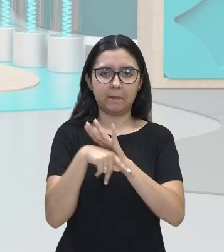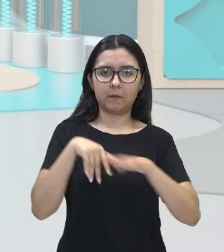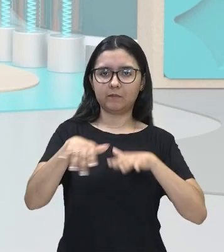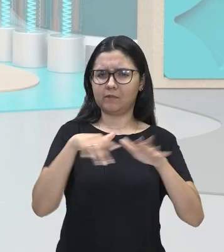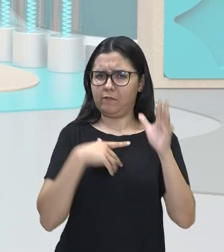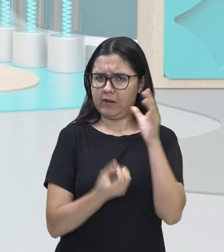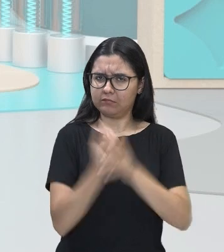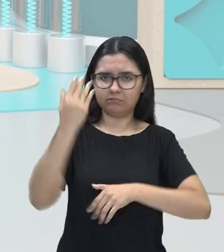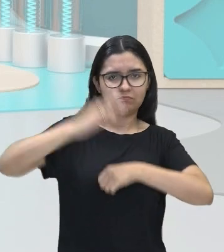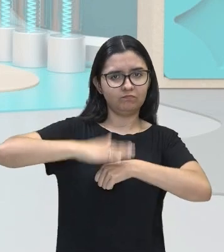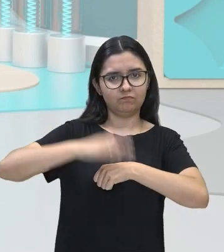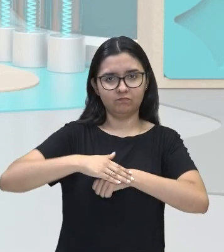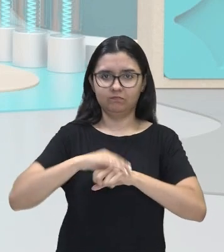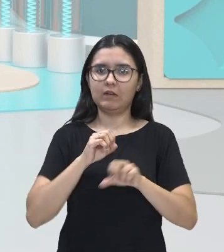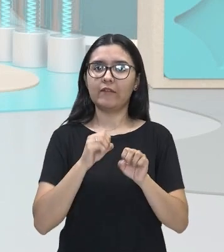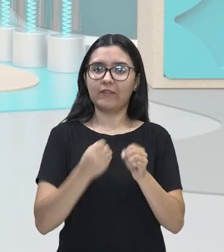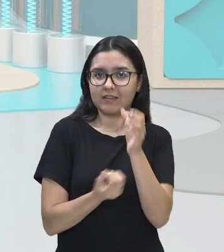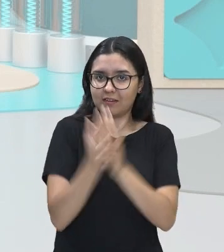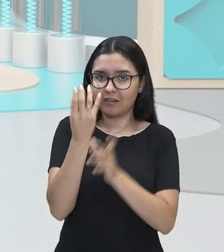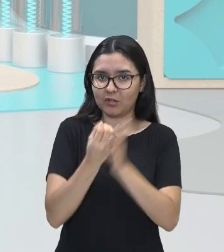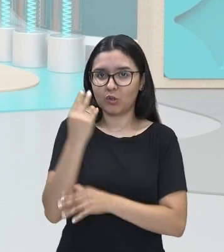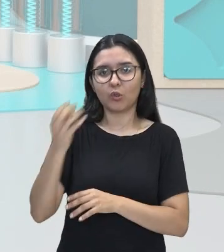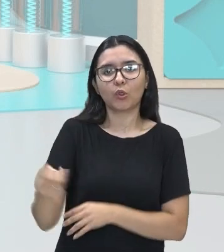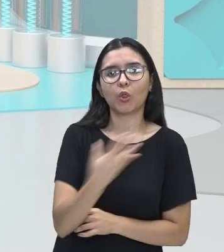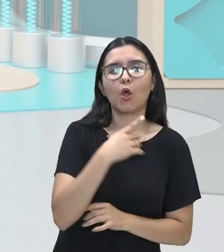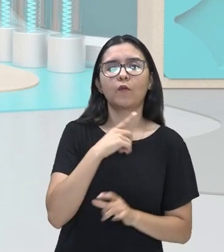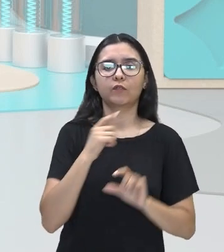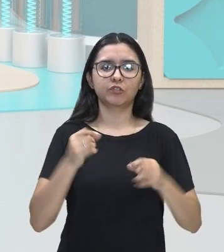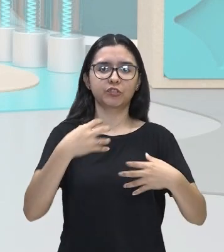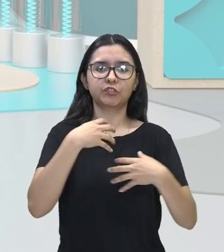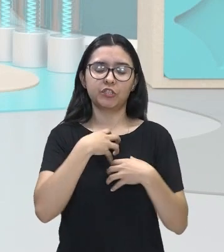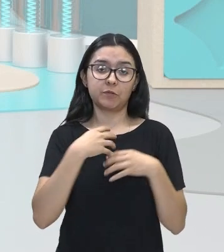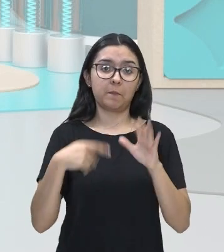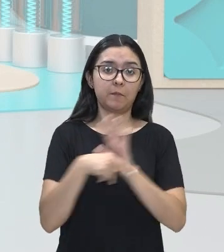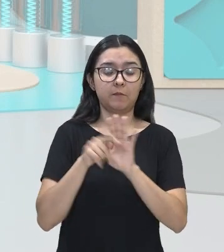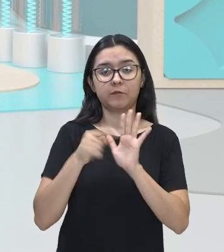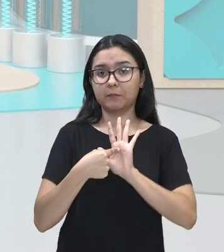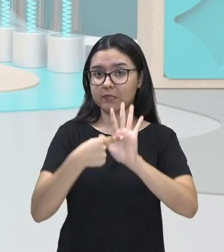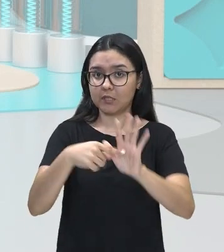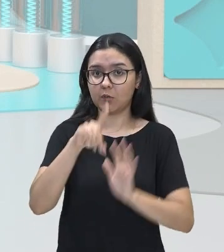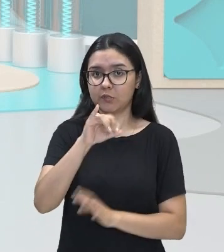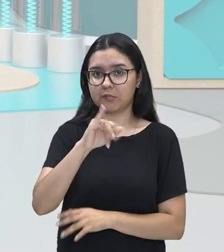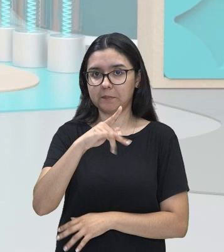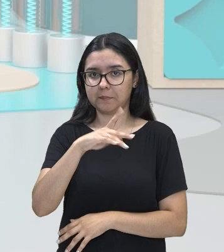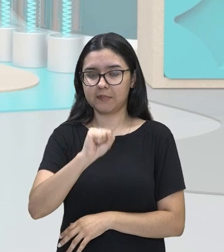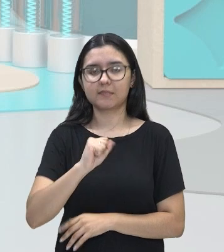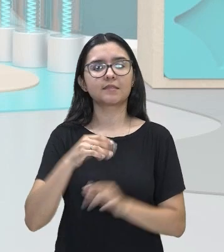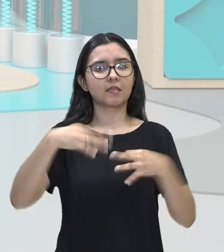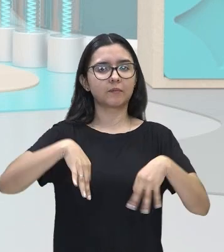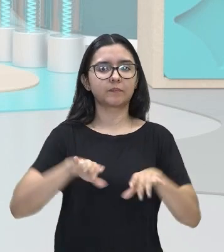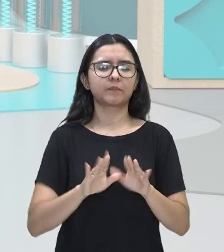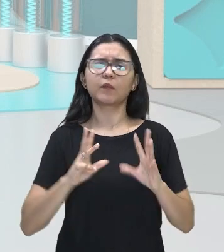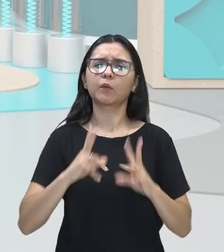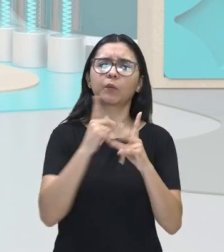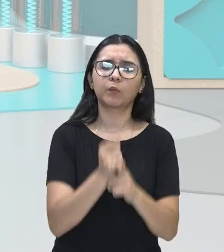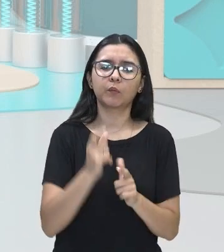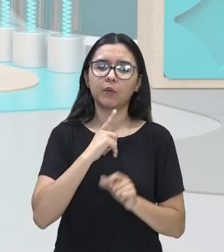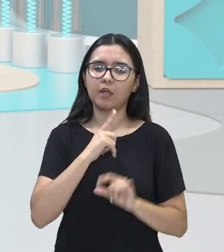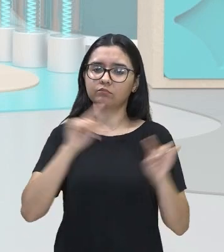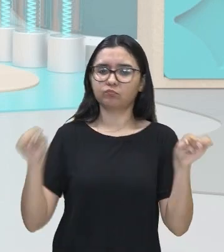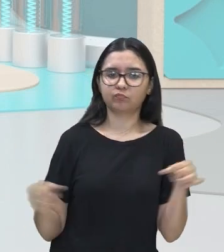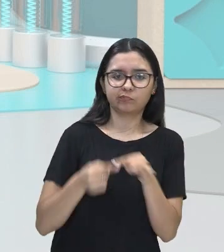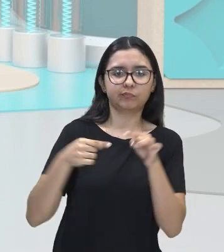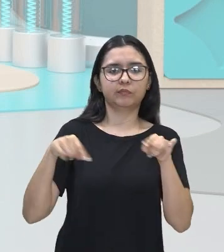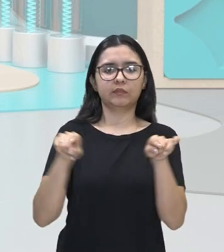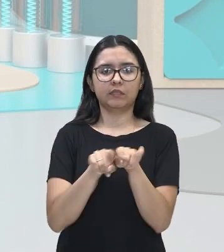criando novas formas, né, de apresentar aí os dips, por exemplo. tudo isso é encaixado